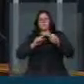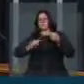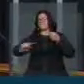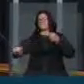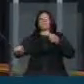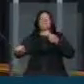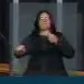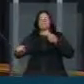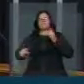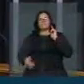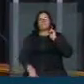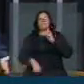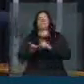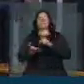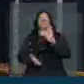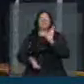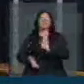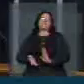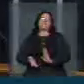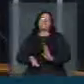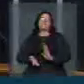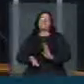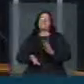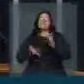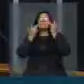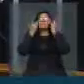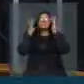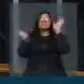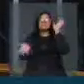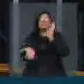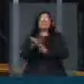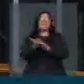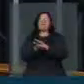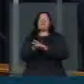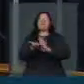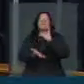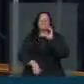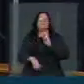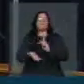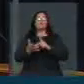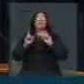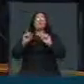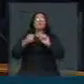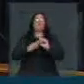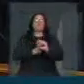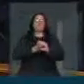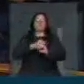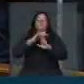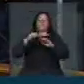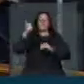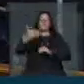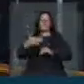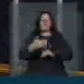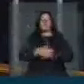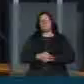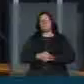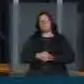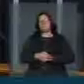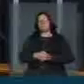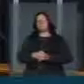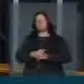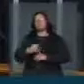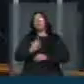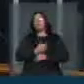brasileira? Quem de nós, verdadeiramente, supunha,